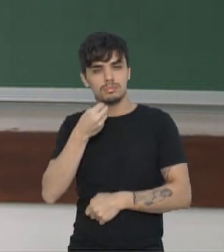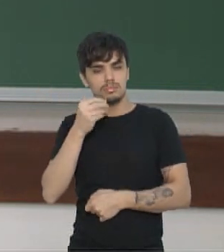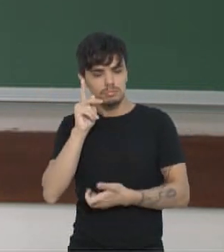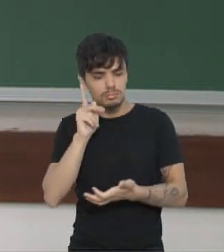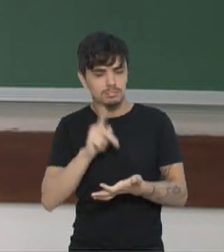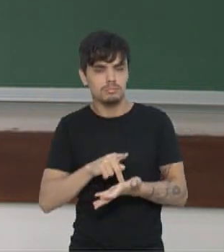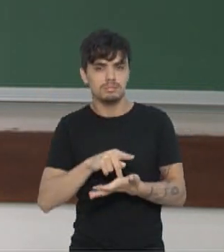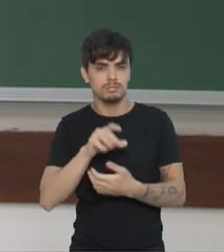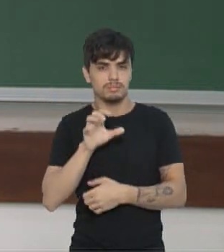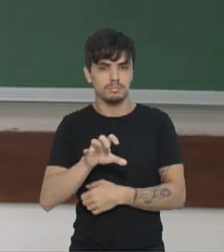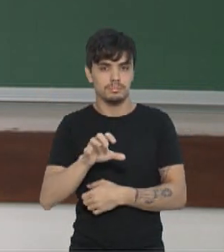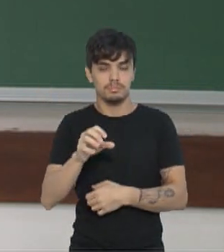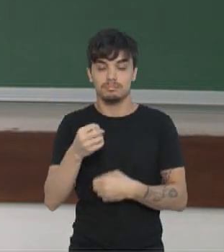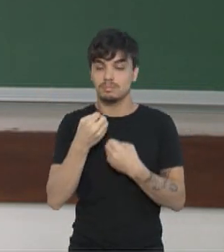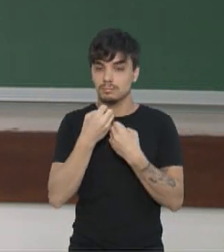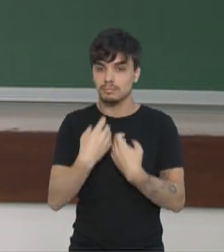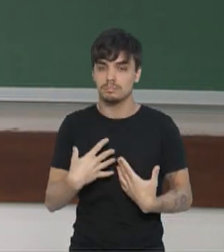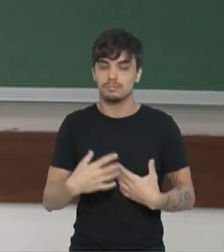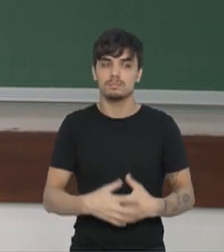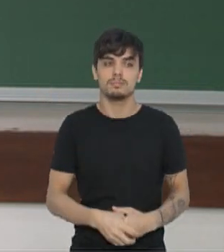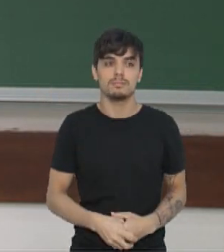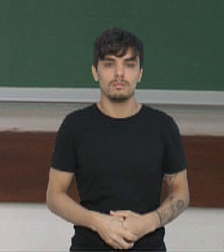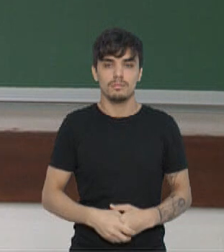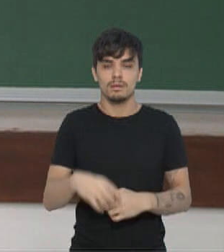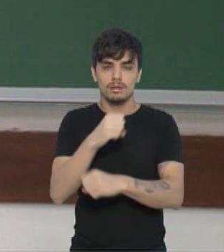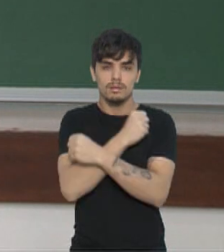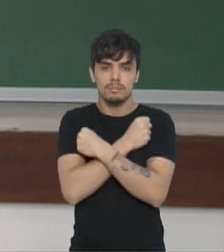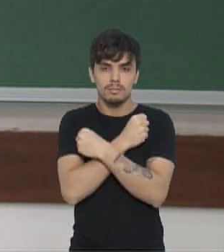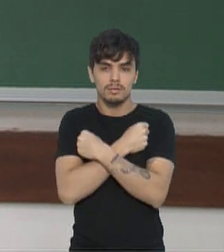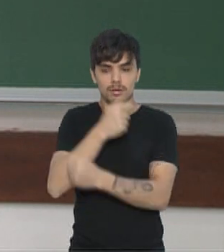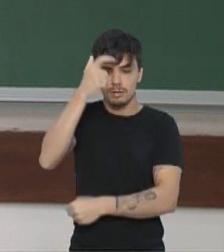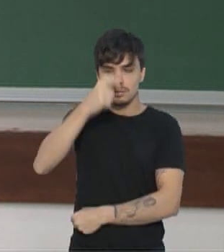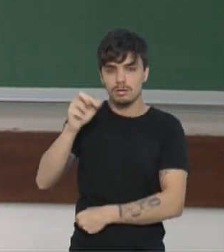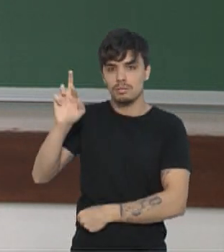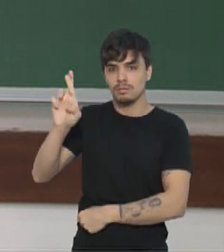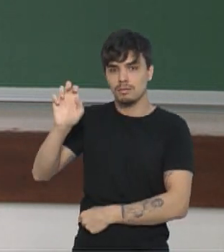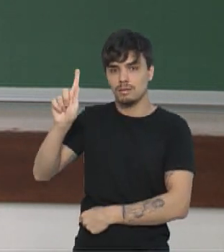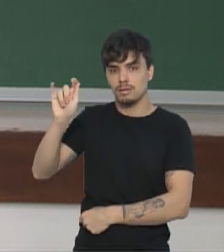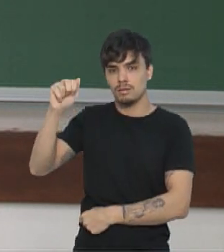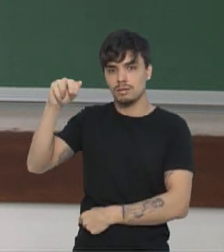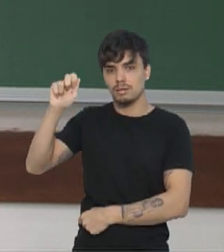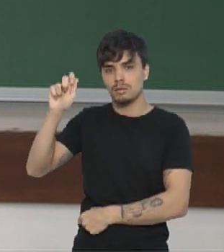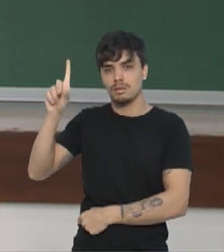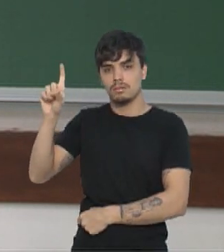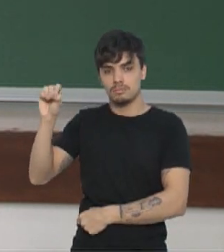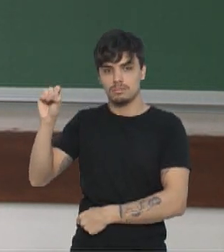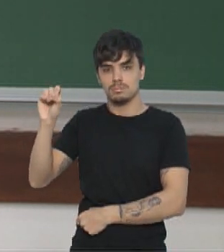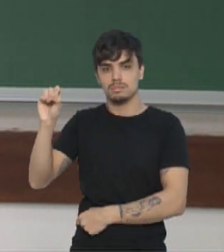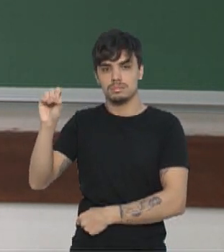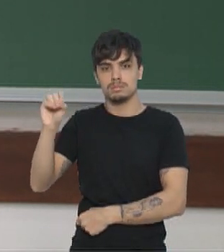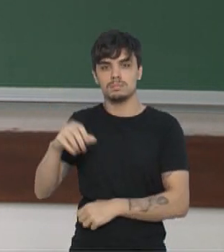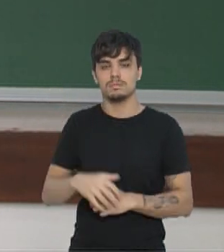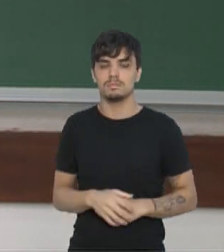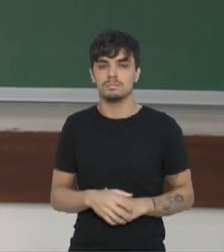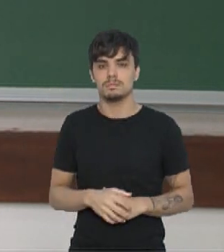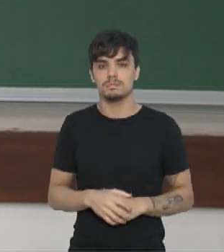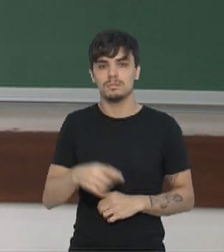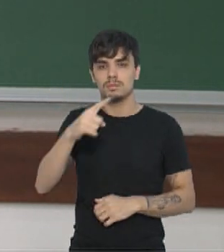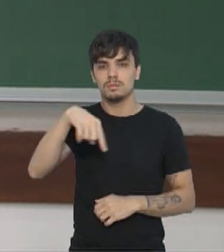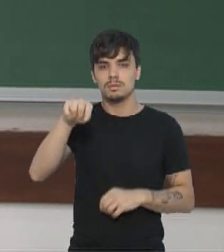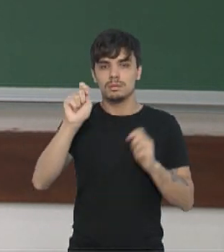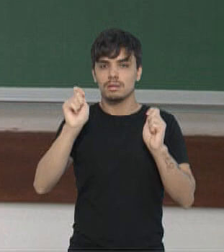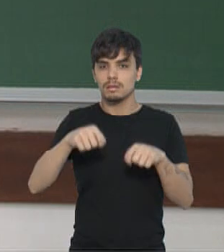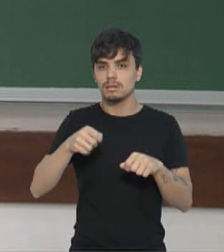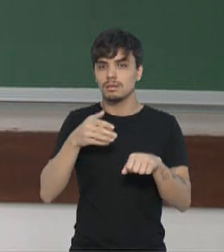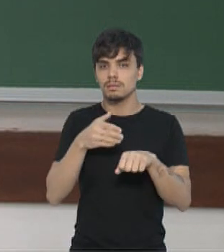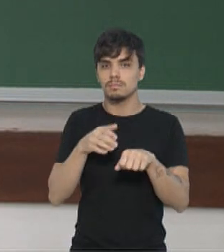isso. Muito bem, grande abraço, sou o professor Reginaldo Polese. Vocês poderão